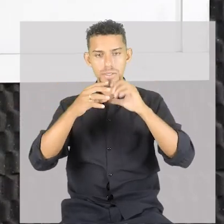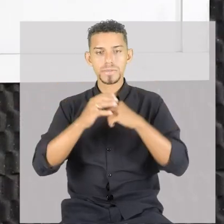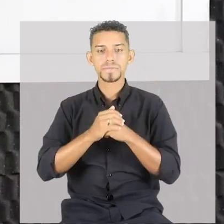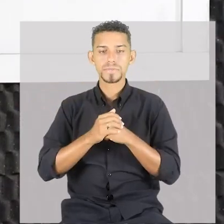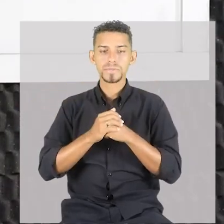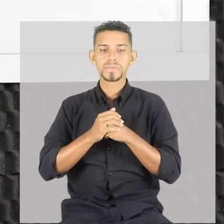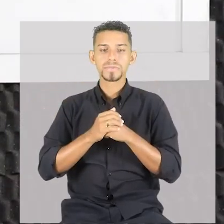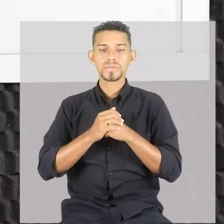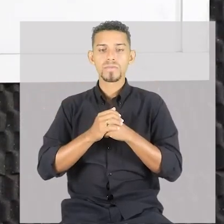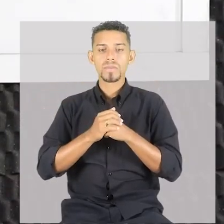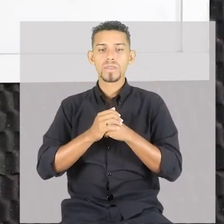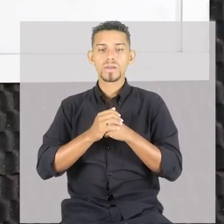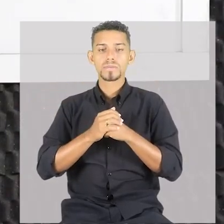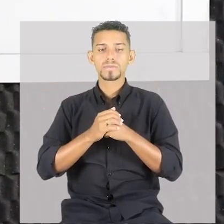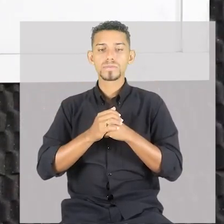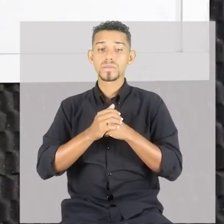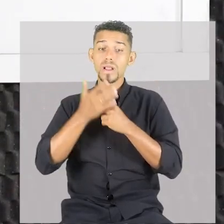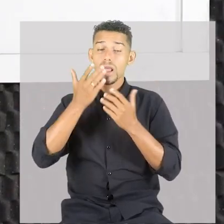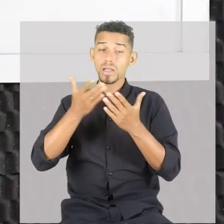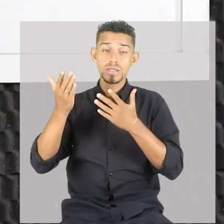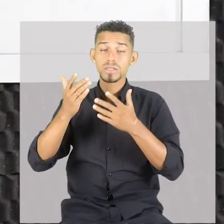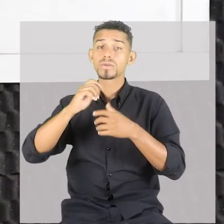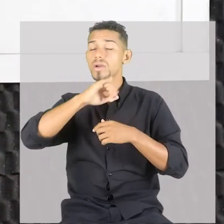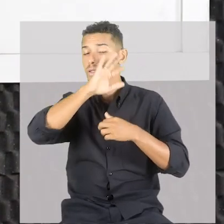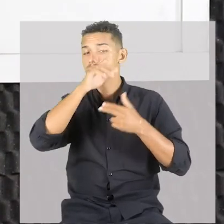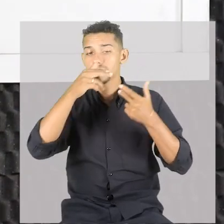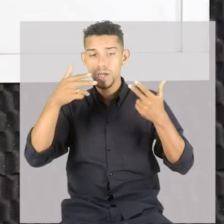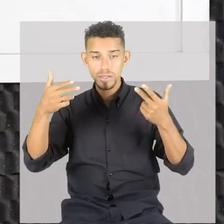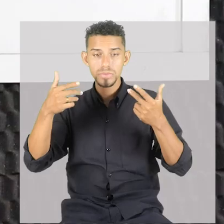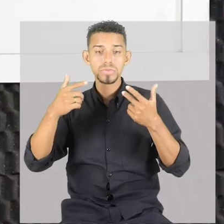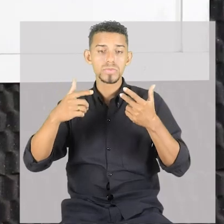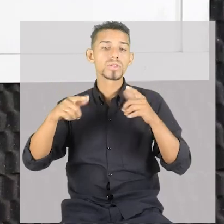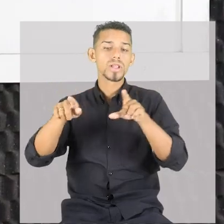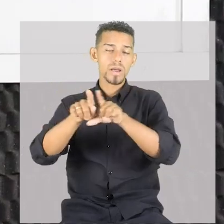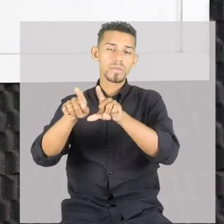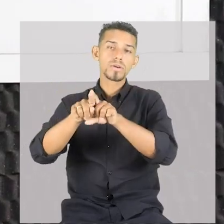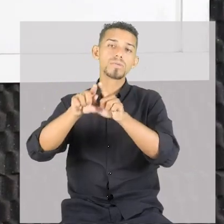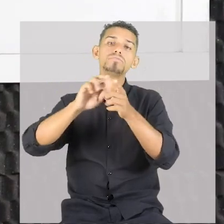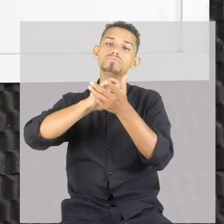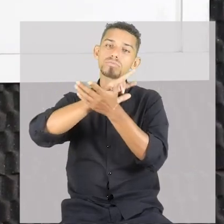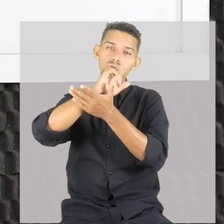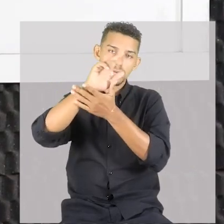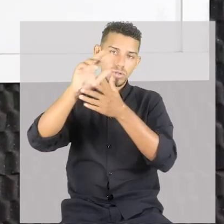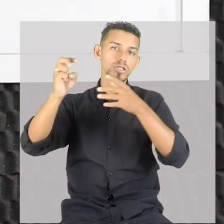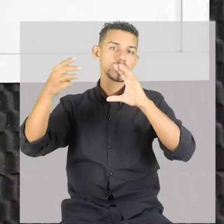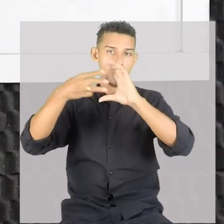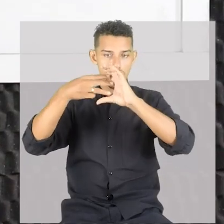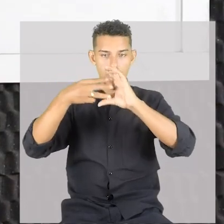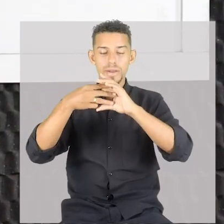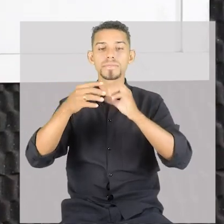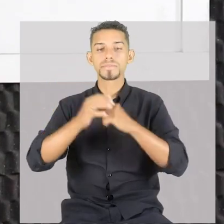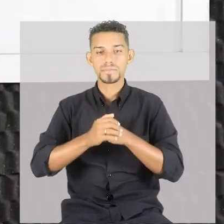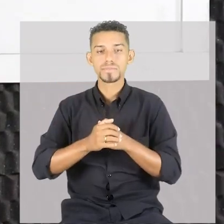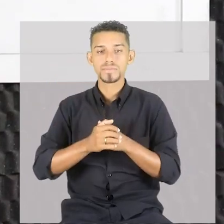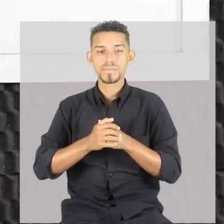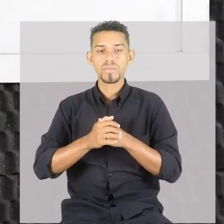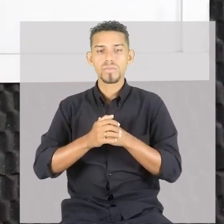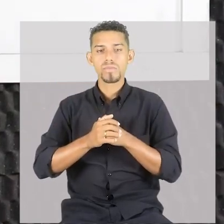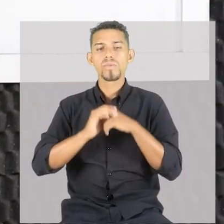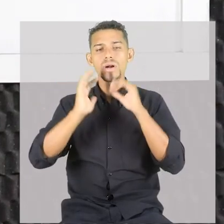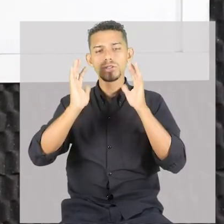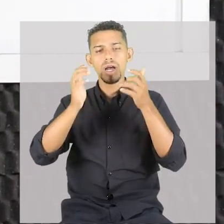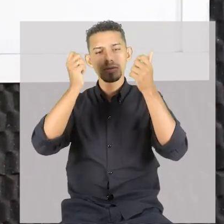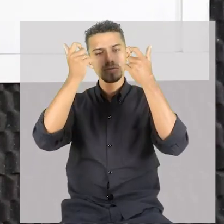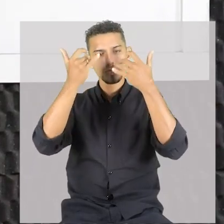pluricelulares, certo? E aqui no reino Animalia, né, os animais também são pluricelulares. Então, a gente já fez